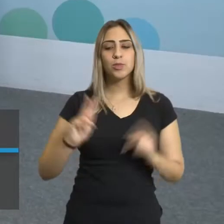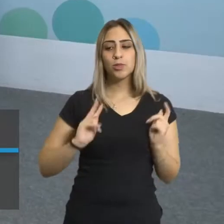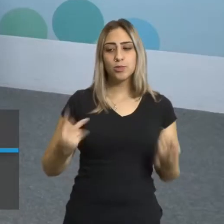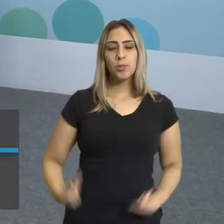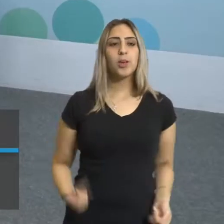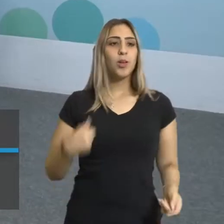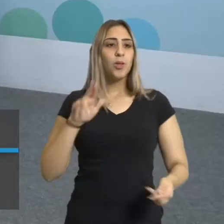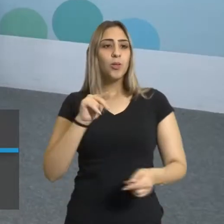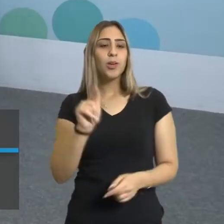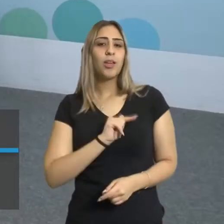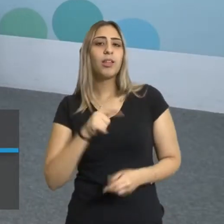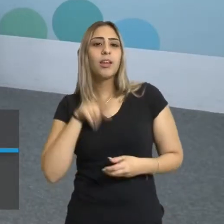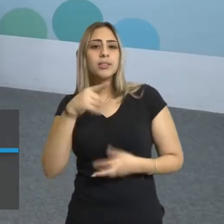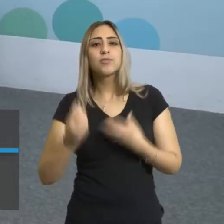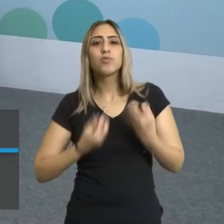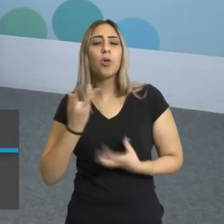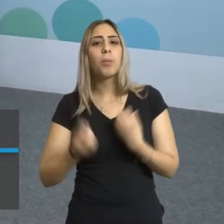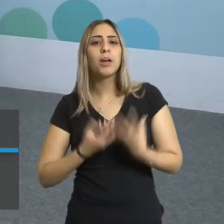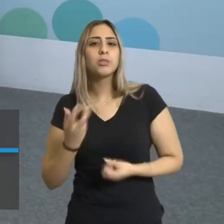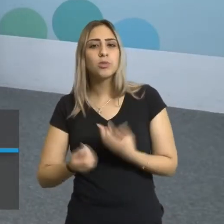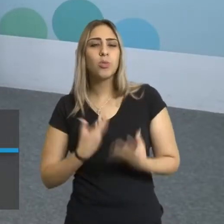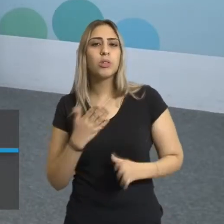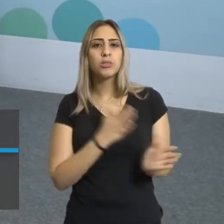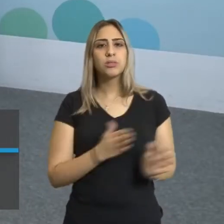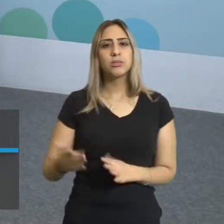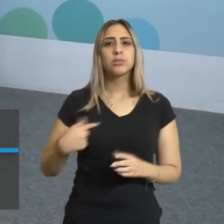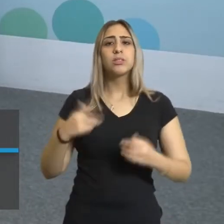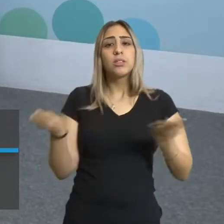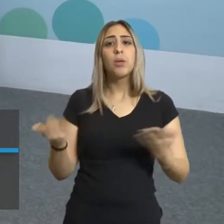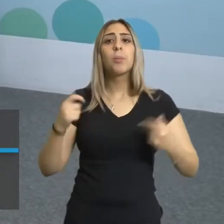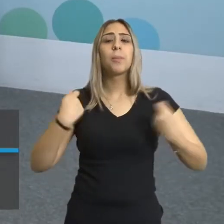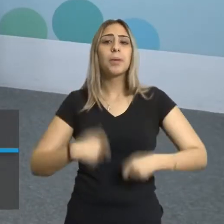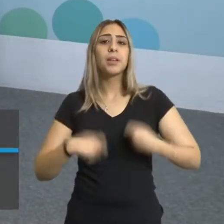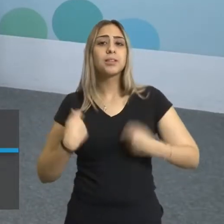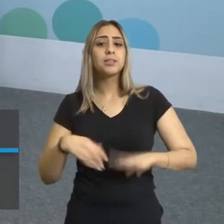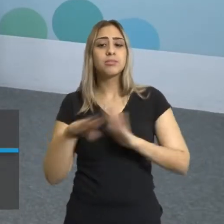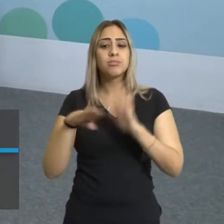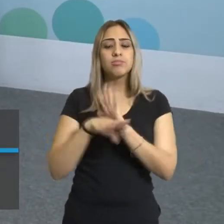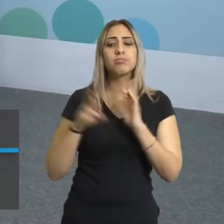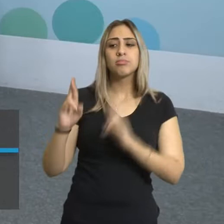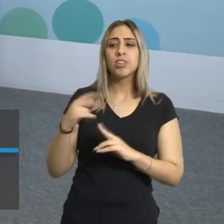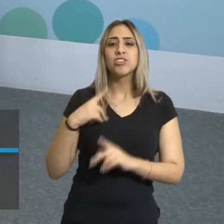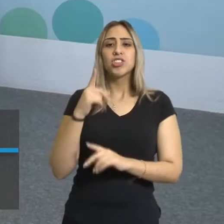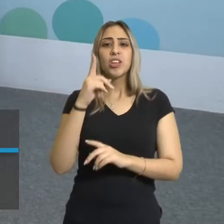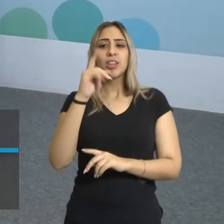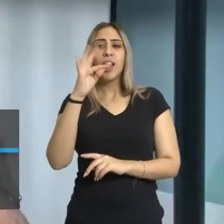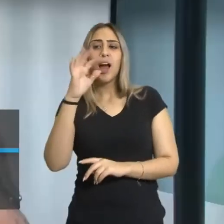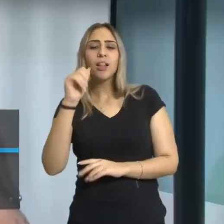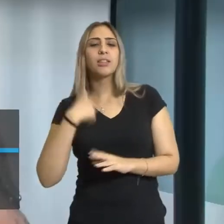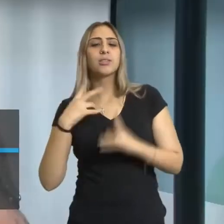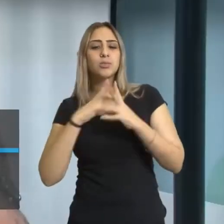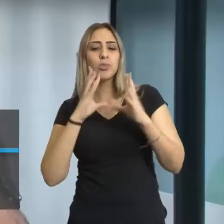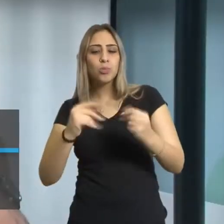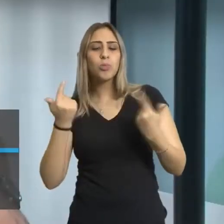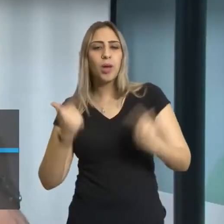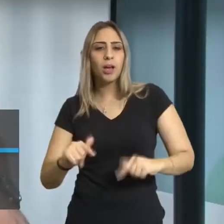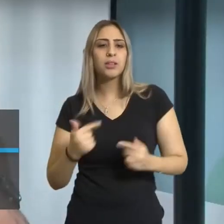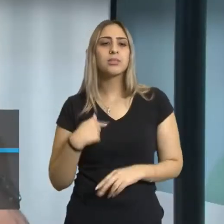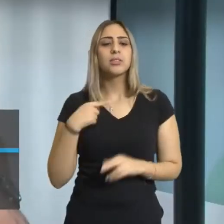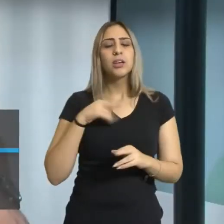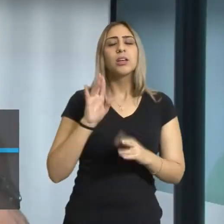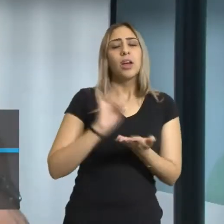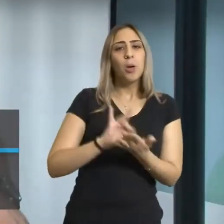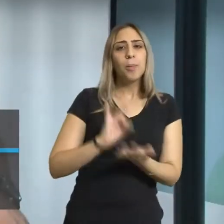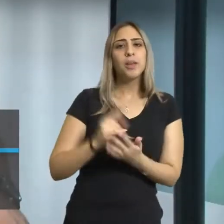que eu nunca ia ter essas informações é tão preciso e datas e tudo mais é realmente